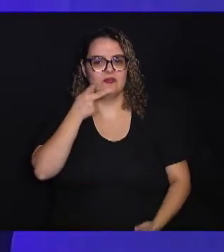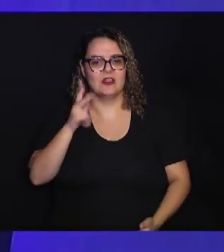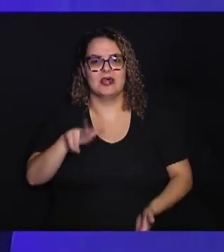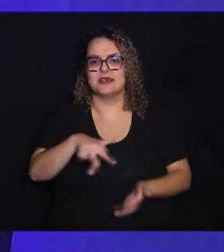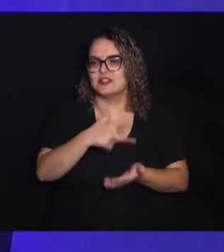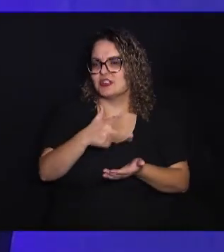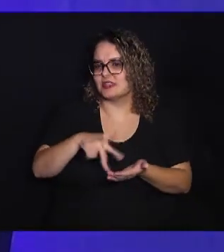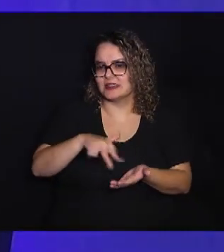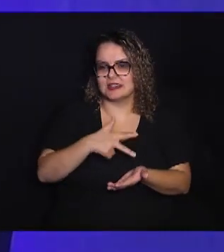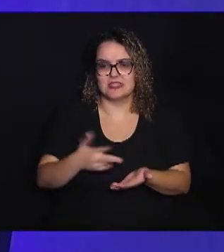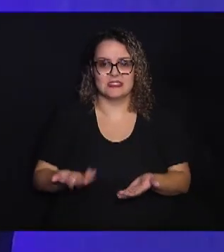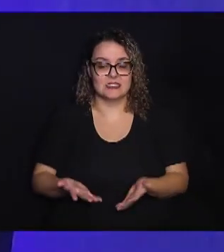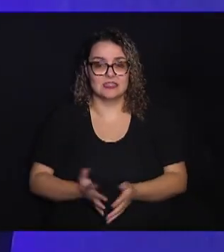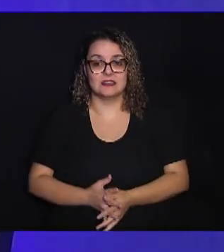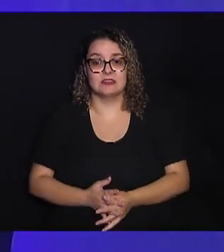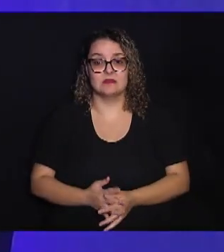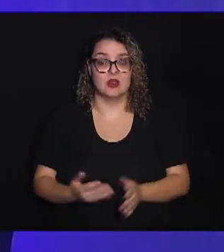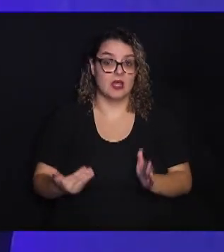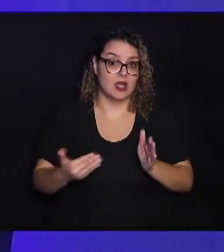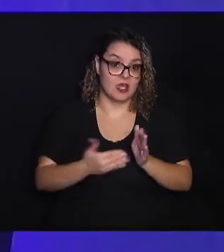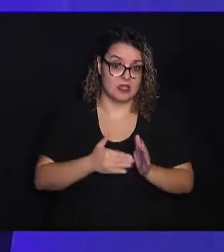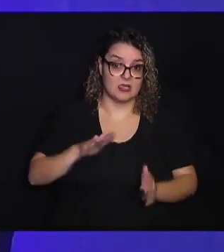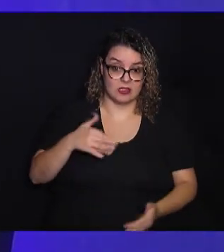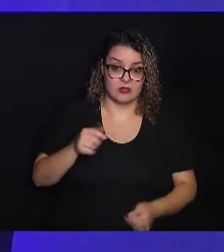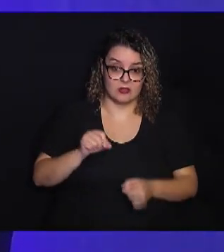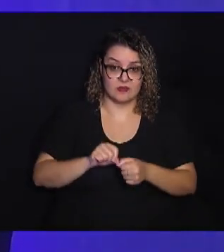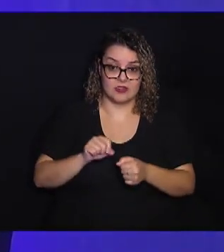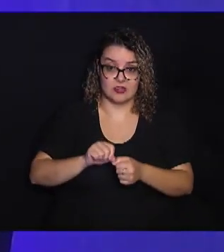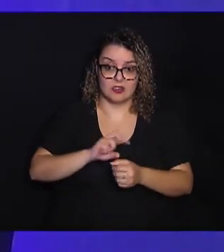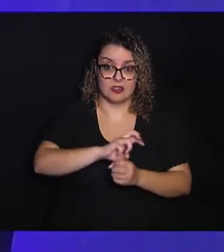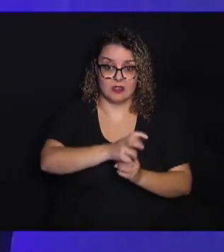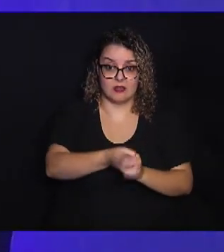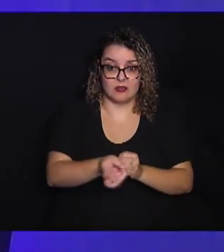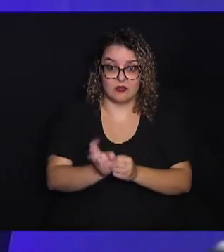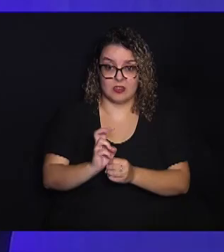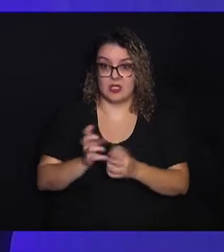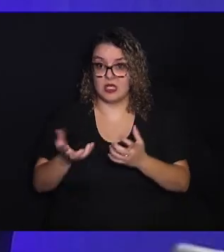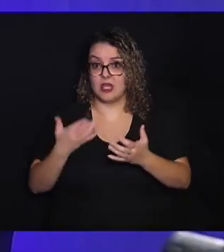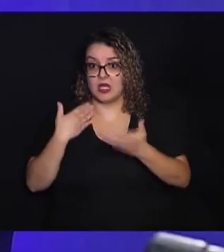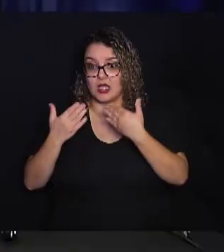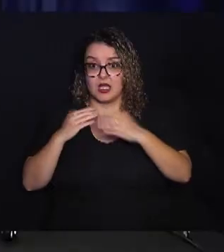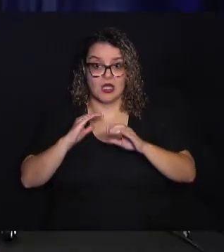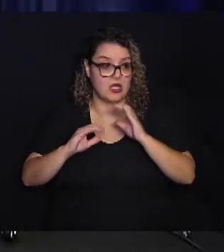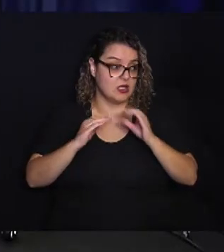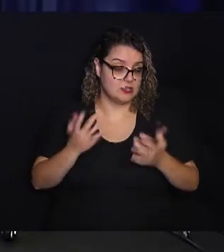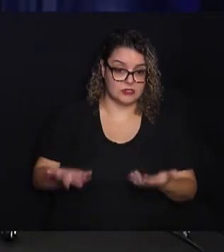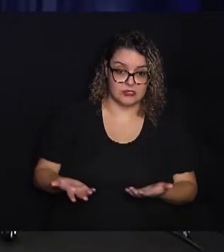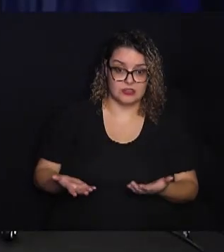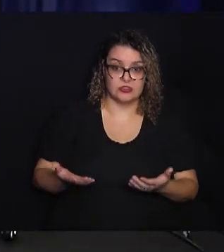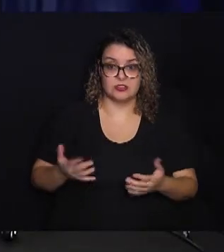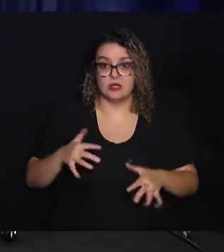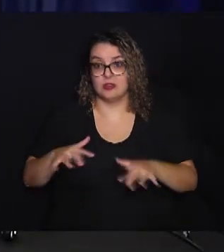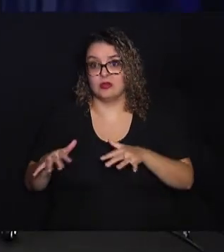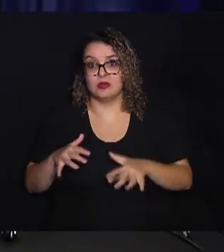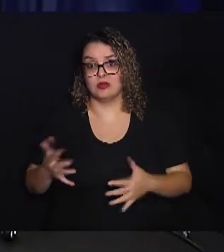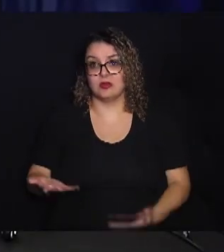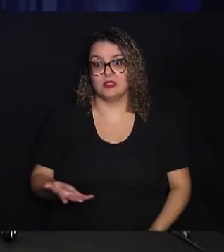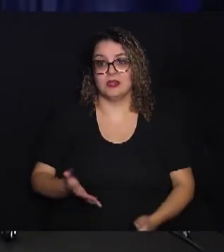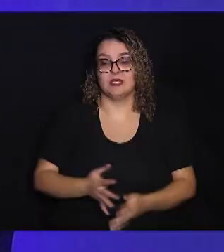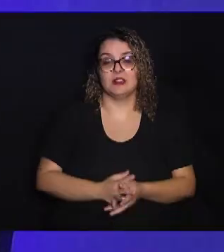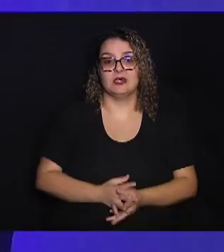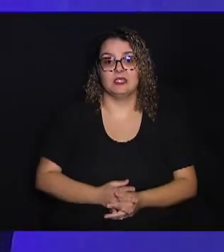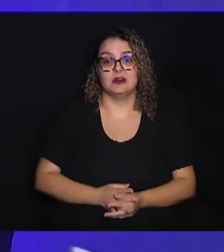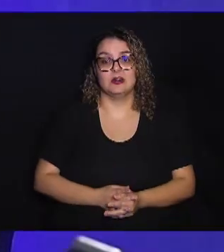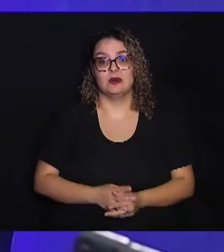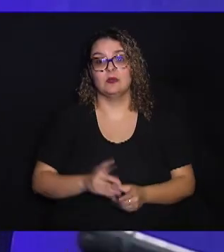uma... até mesmo quando estão fazendo pilates, eles estão querendo falar, eles estão querendo comunicar o movimento. Se expressar. Exatamente. Então, é